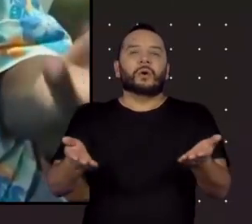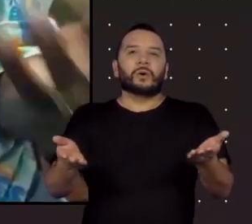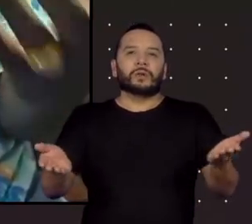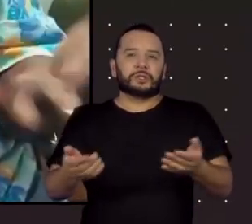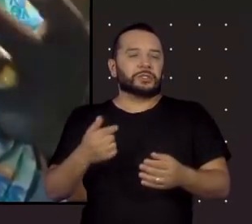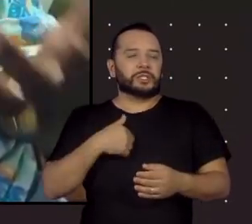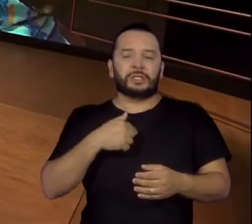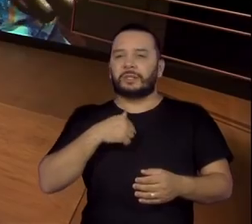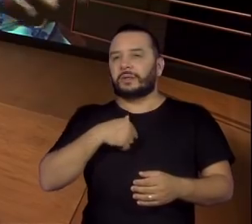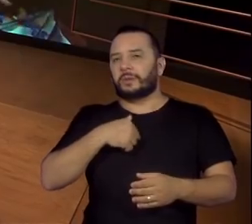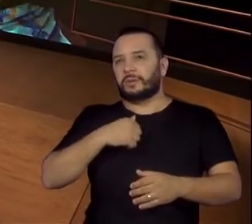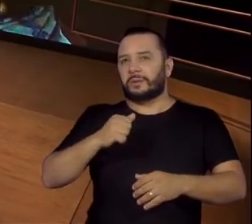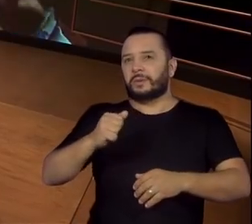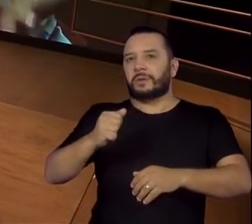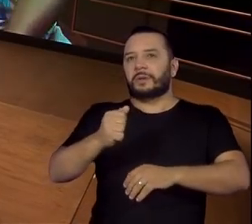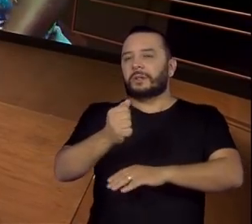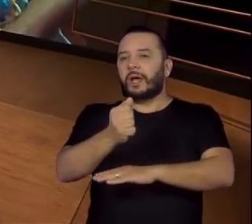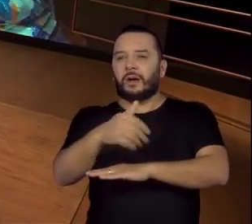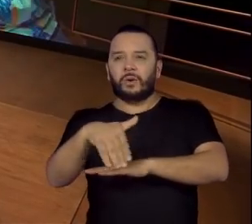ouvidor,